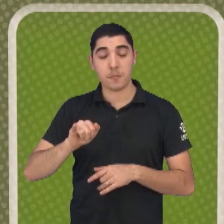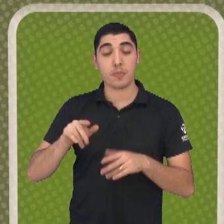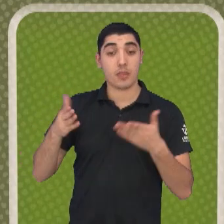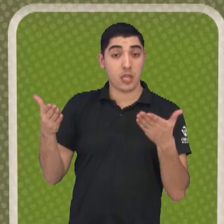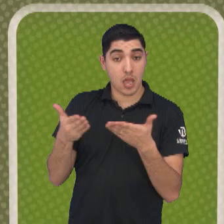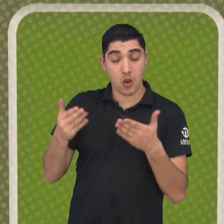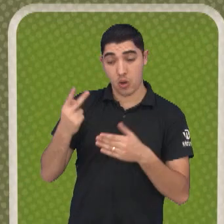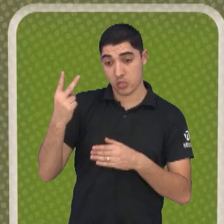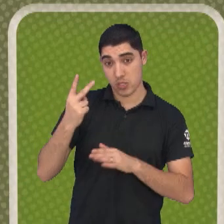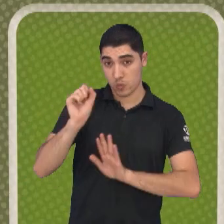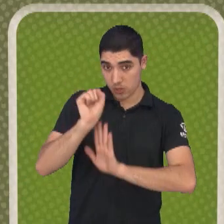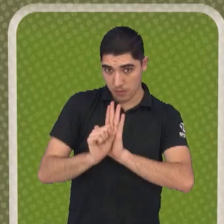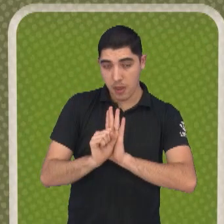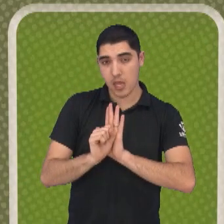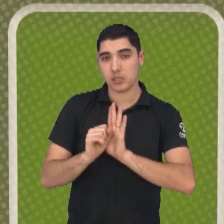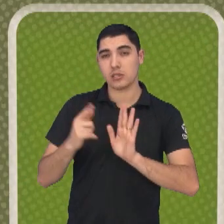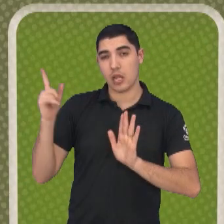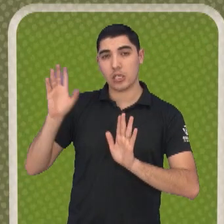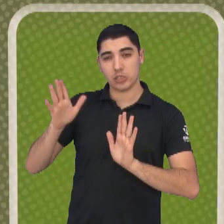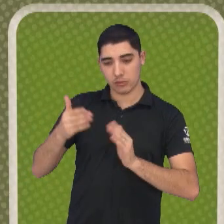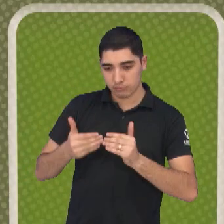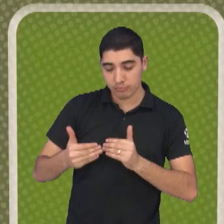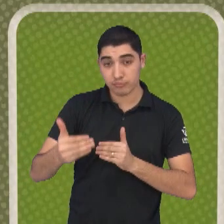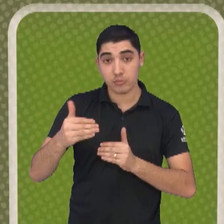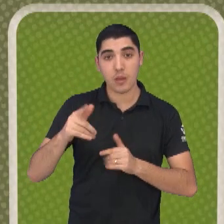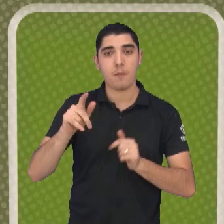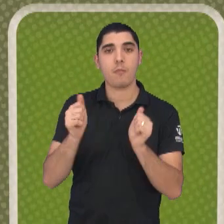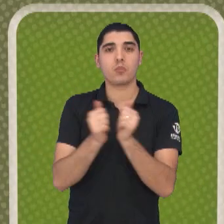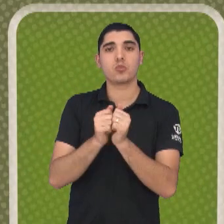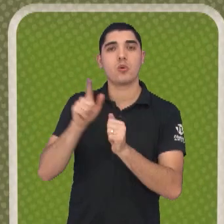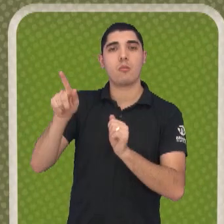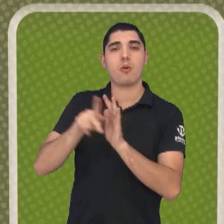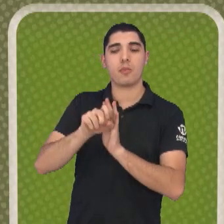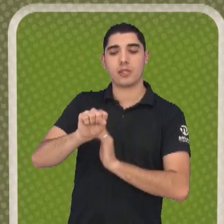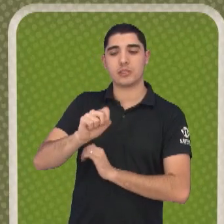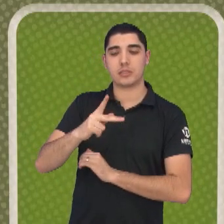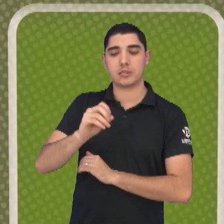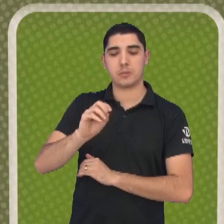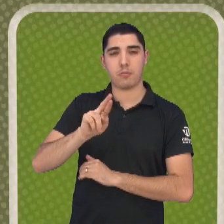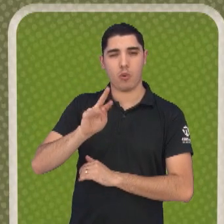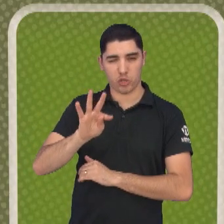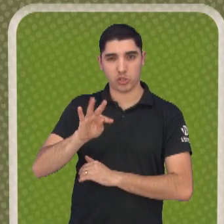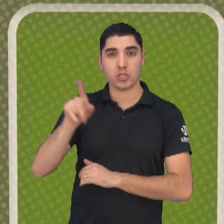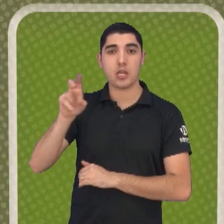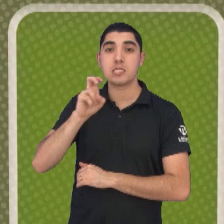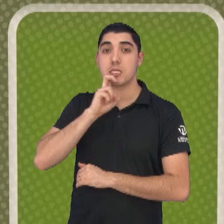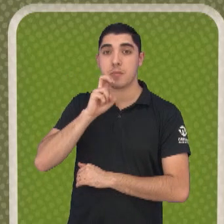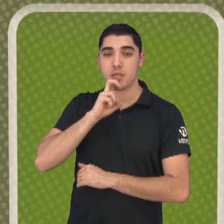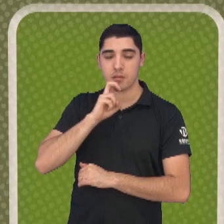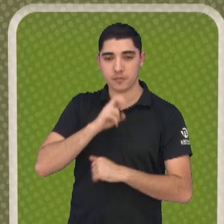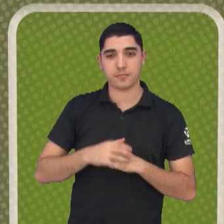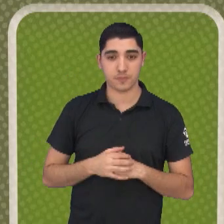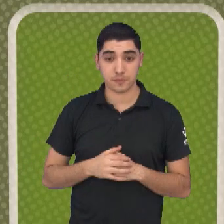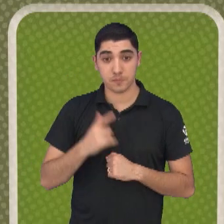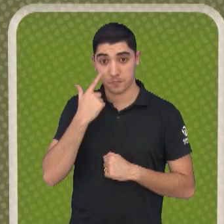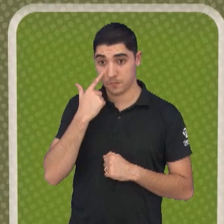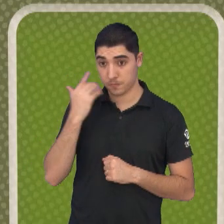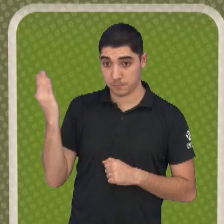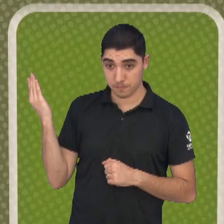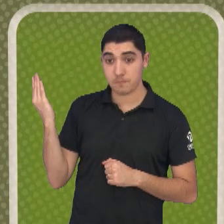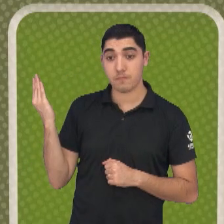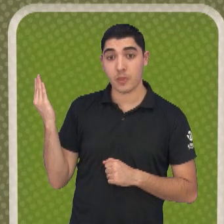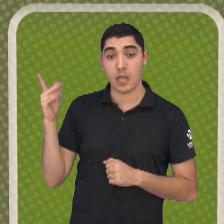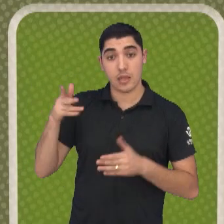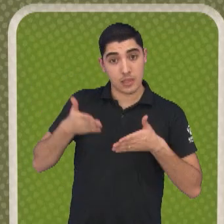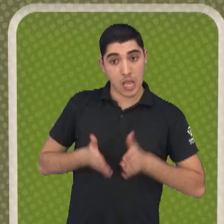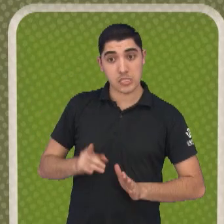deste ano foi disputar a Copa Paulista pelo esporte clube São Bernardo Rony Reis é meia tem 31 anos e é natural